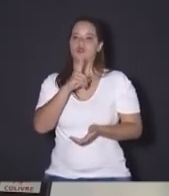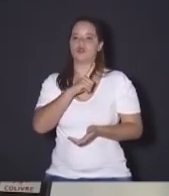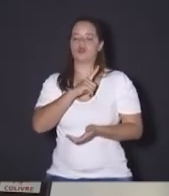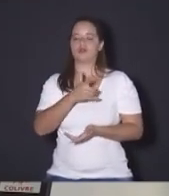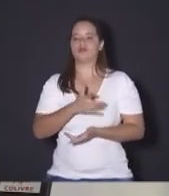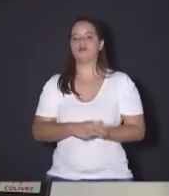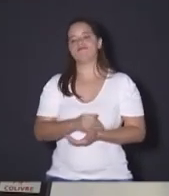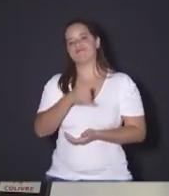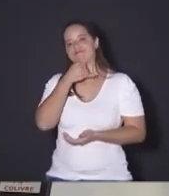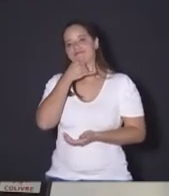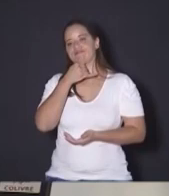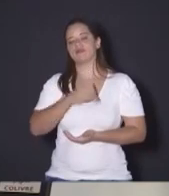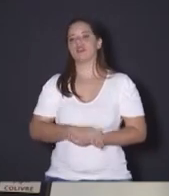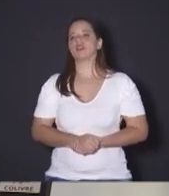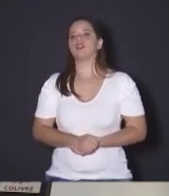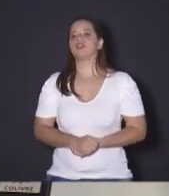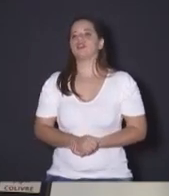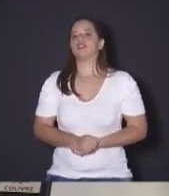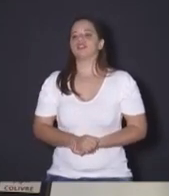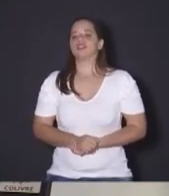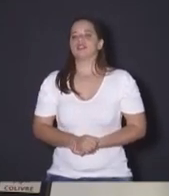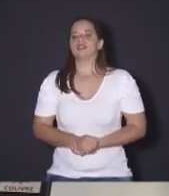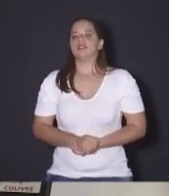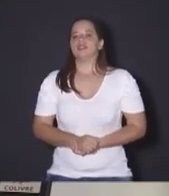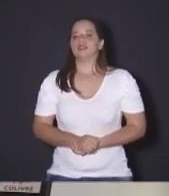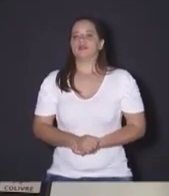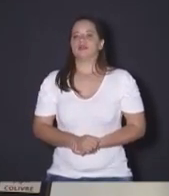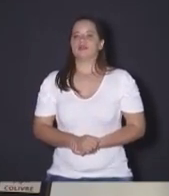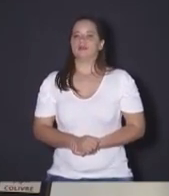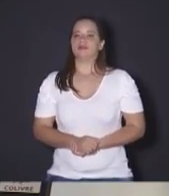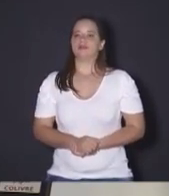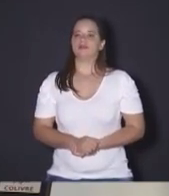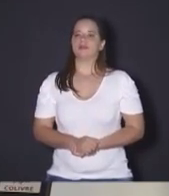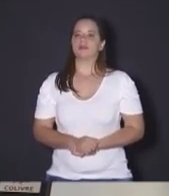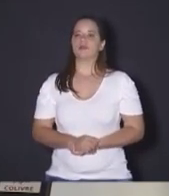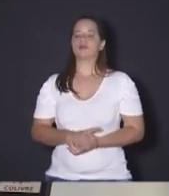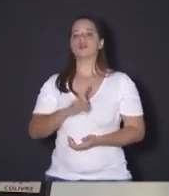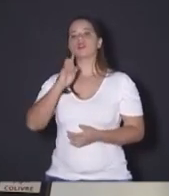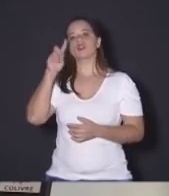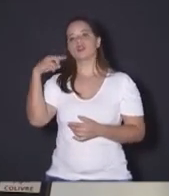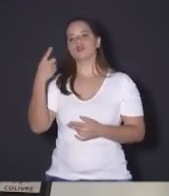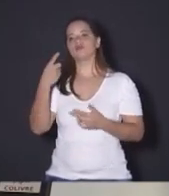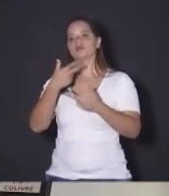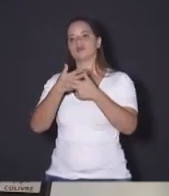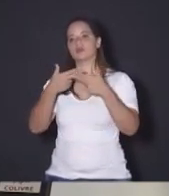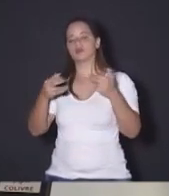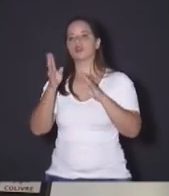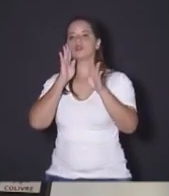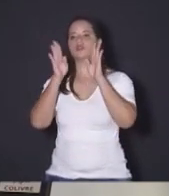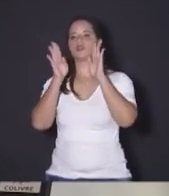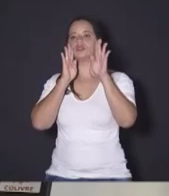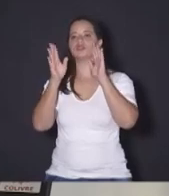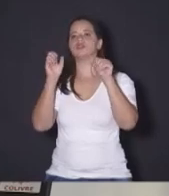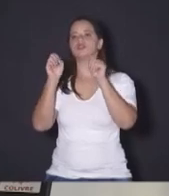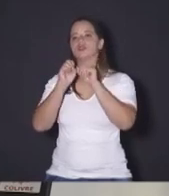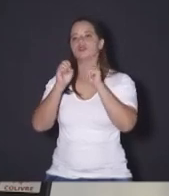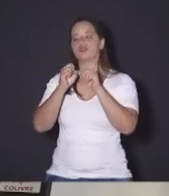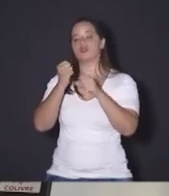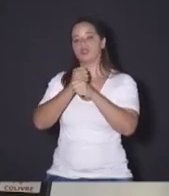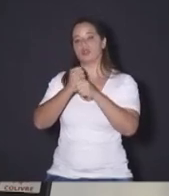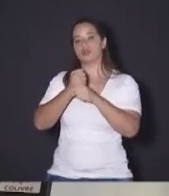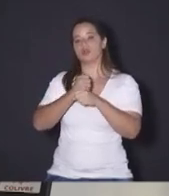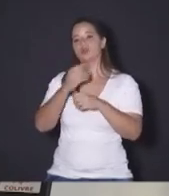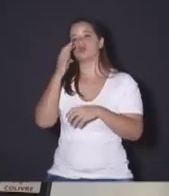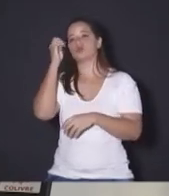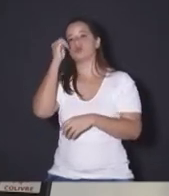ter infelizmente a e um outro passo que o facebook vai fazer esse ano no